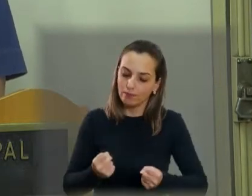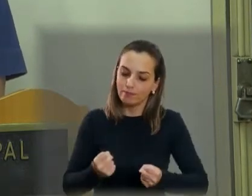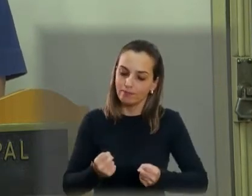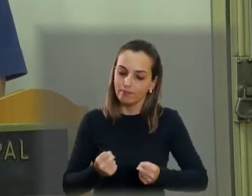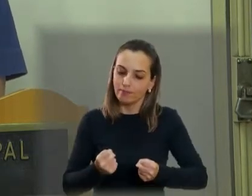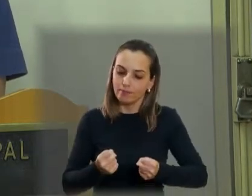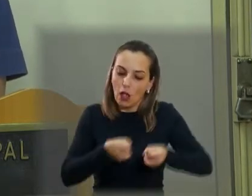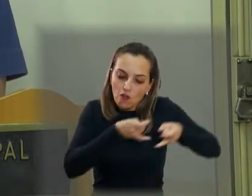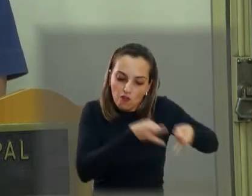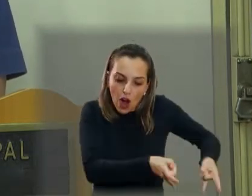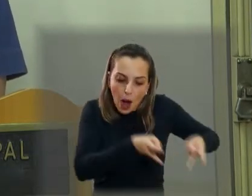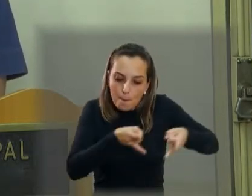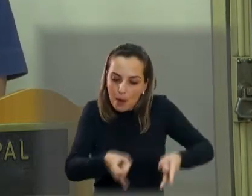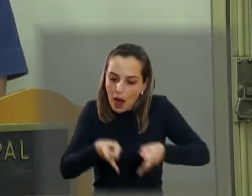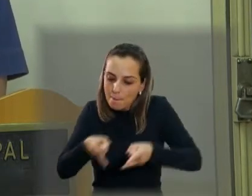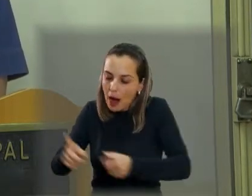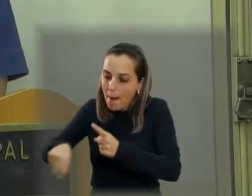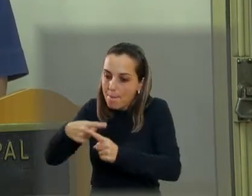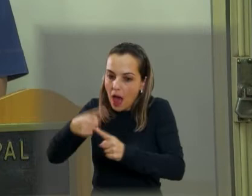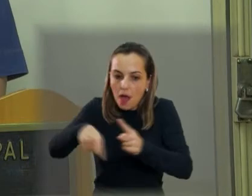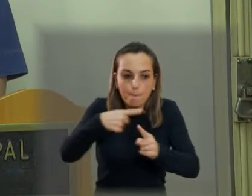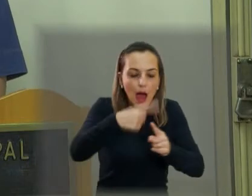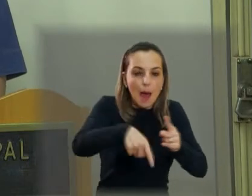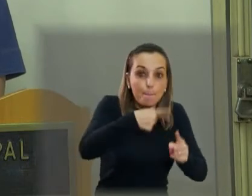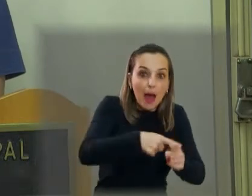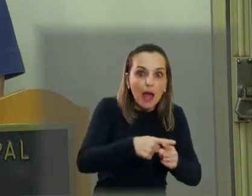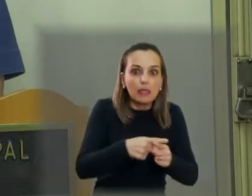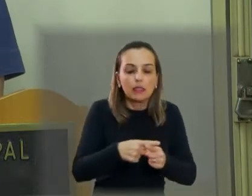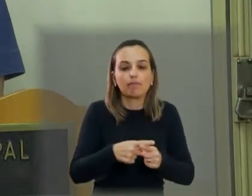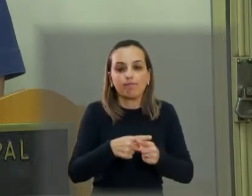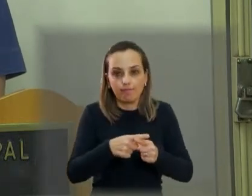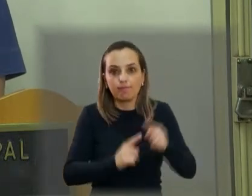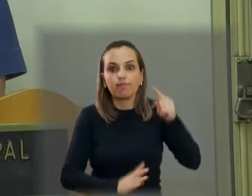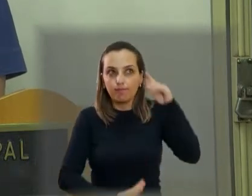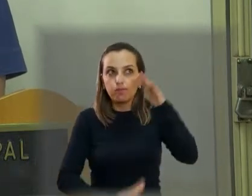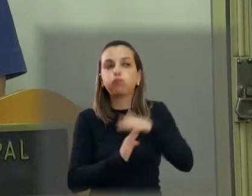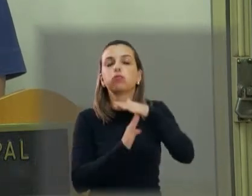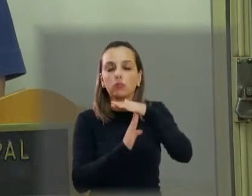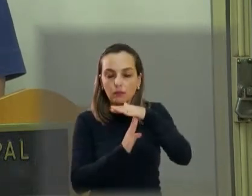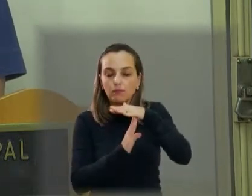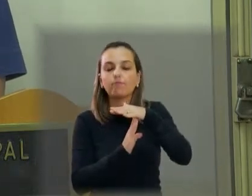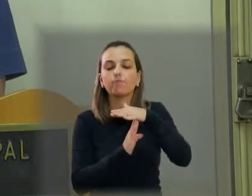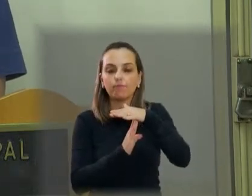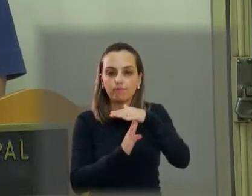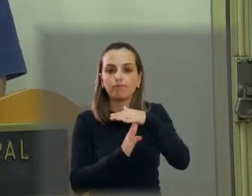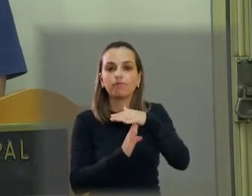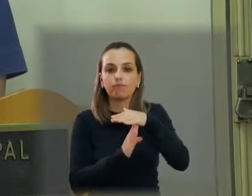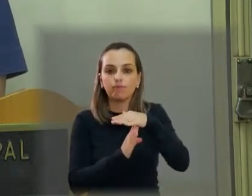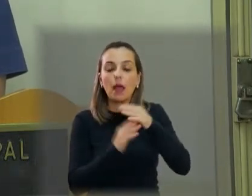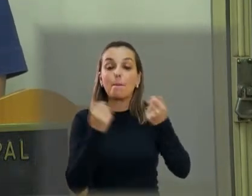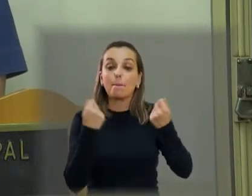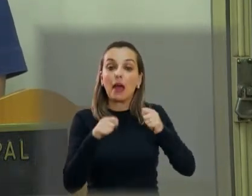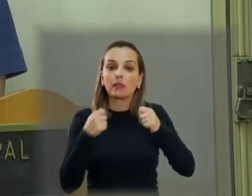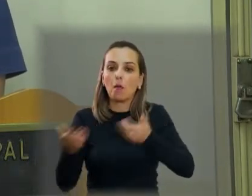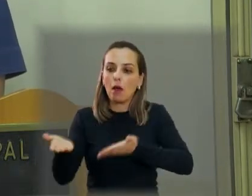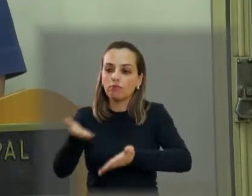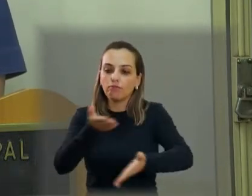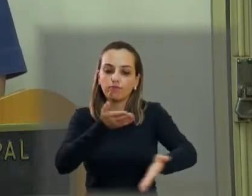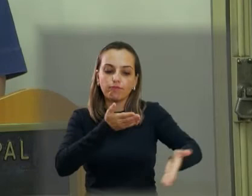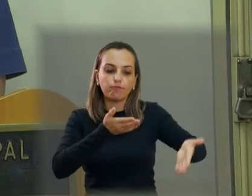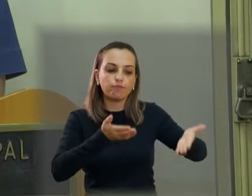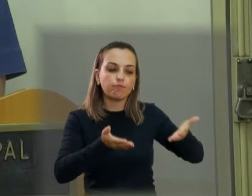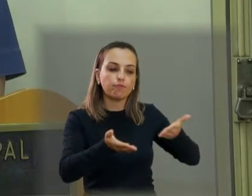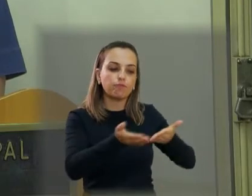ampliar todos os leitos que já tinham. A gente teve que melhorar a interlocução, ainda mais com